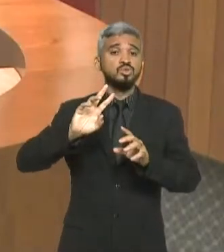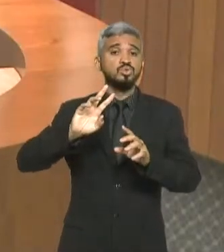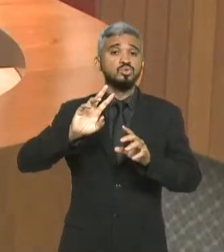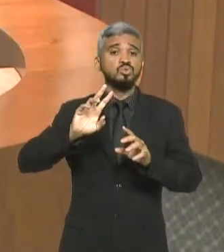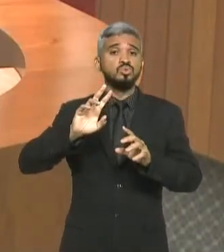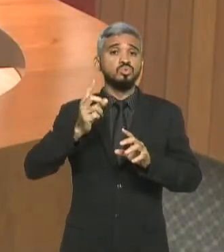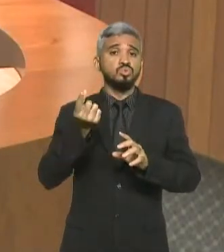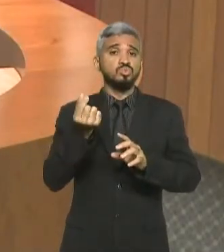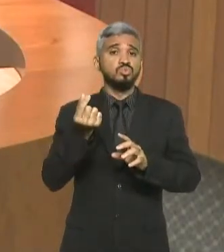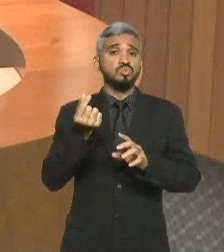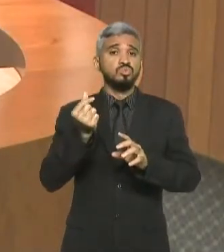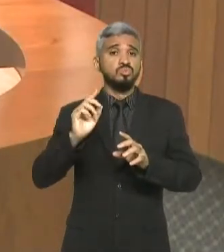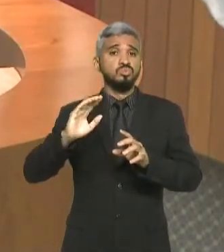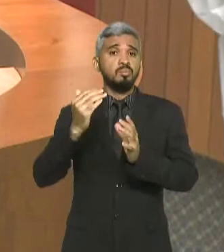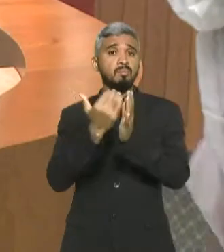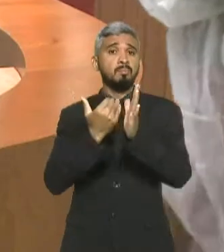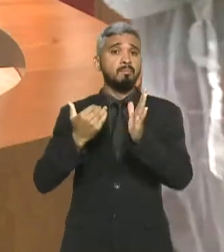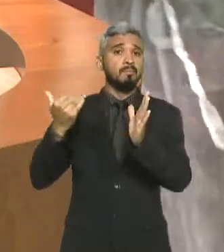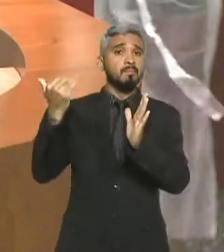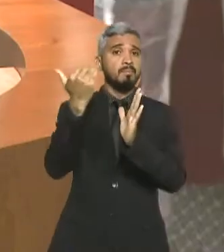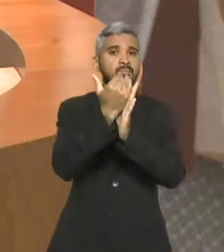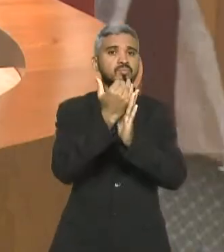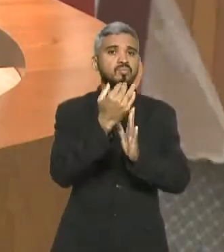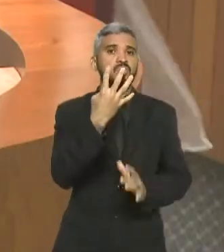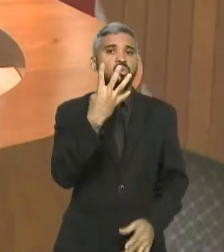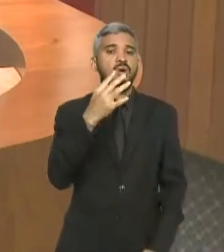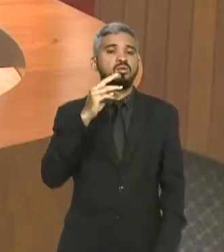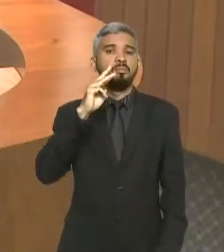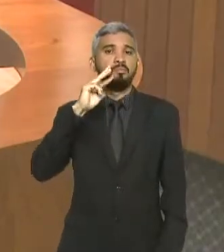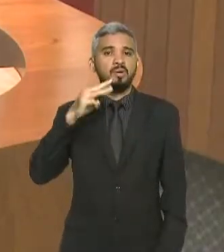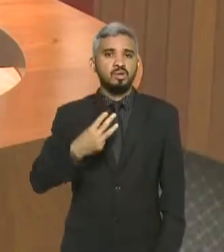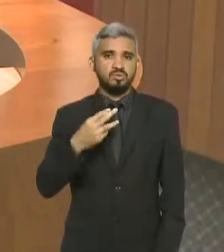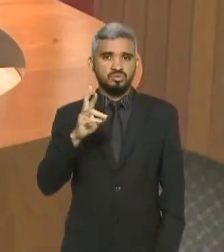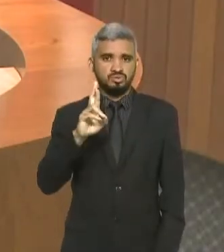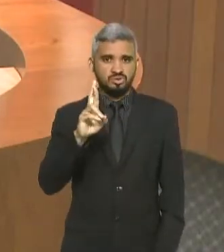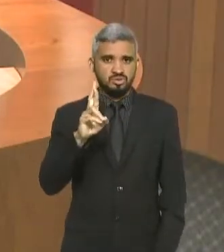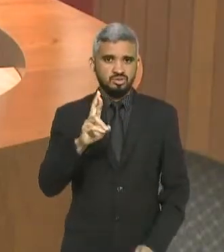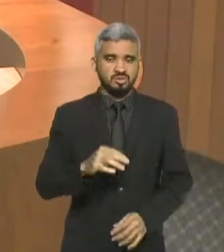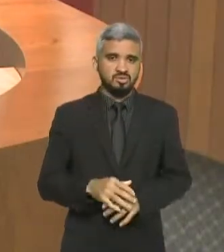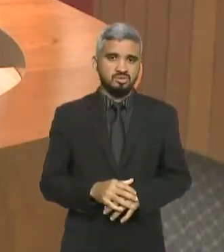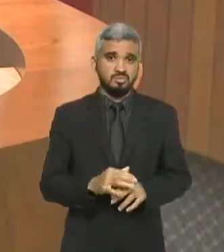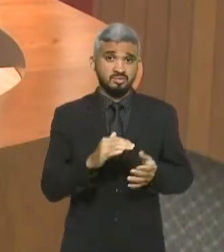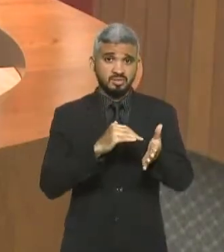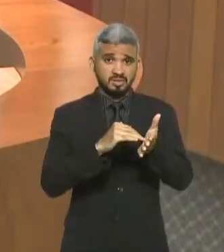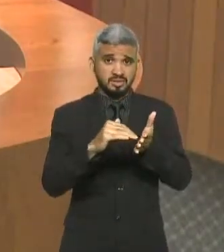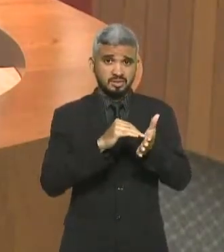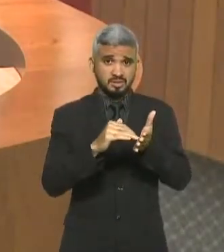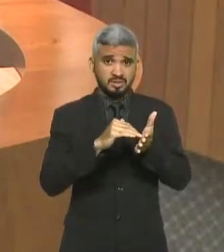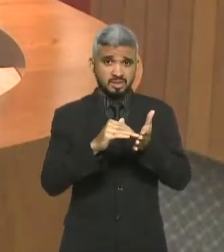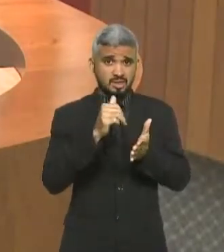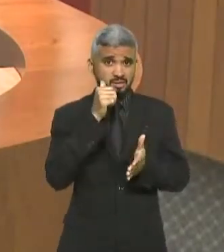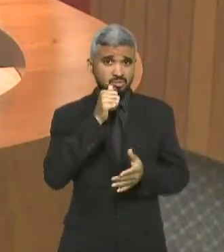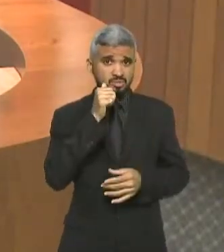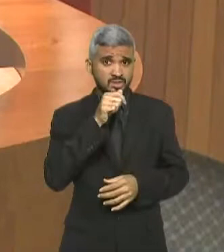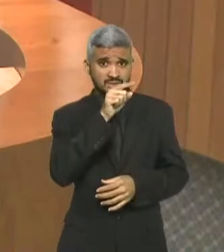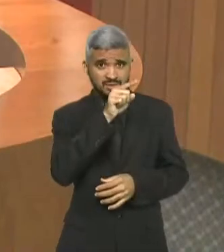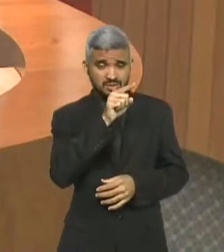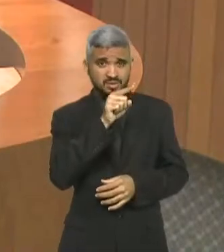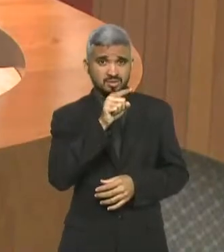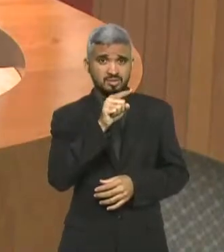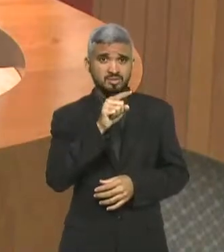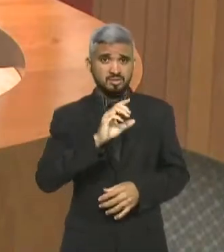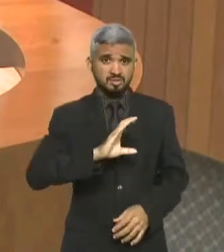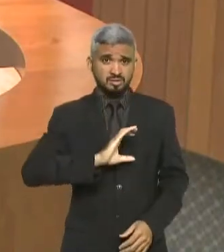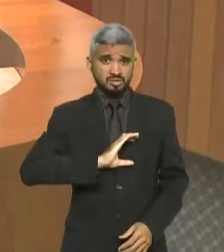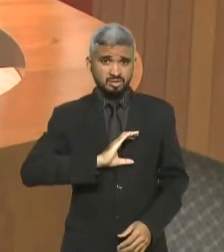R$ 4 milhões. E a secretária de governo do município de Caxias, senhoras e senhores, é